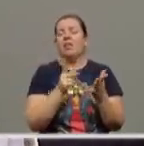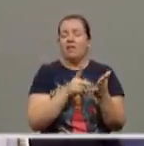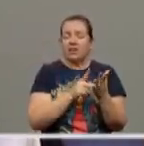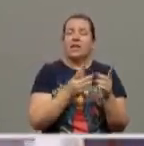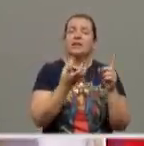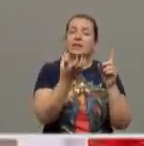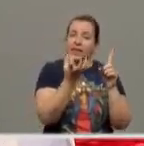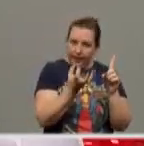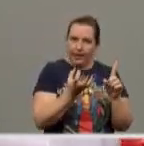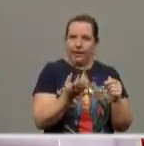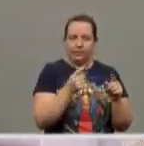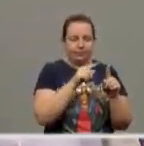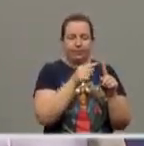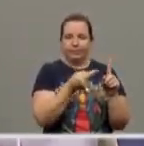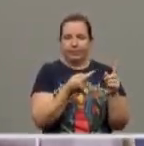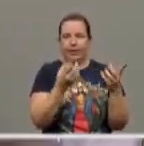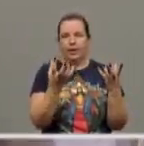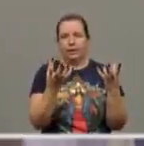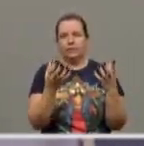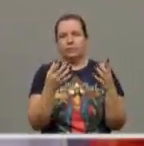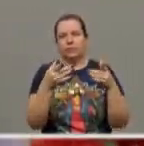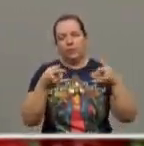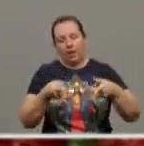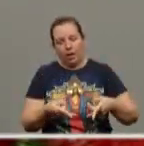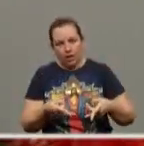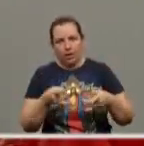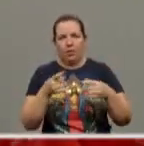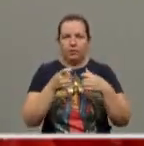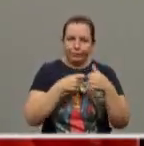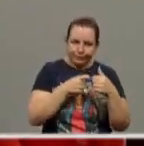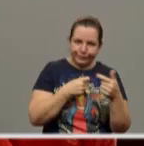pulou a etapa, uma vez que já foram para a cama, uma vez que já